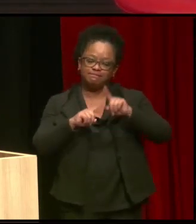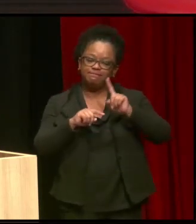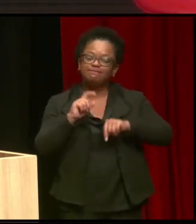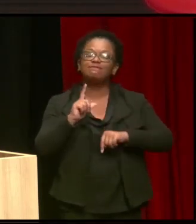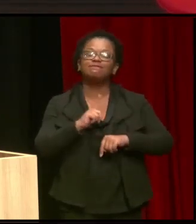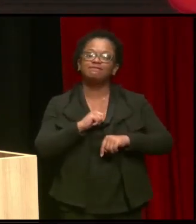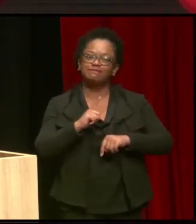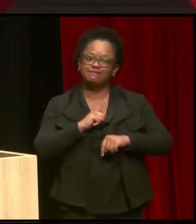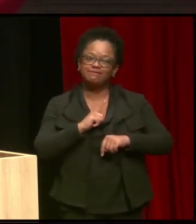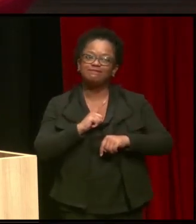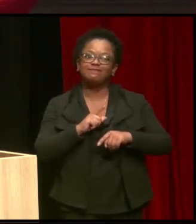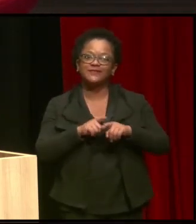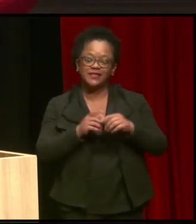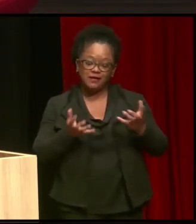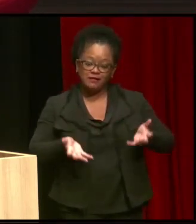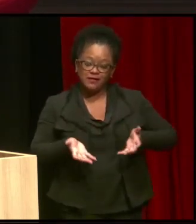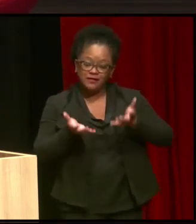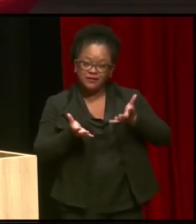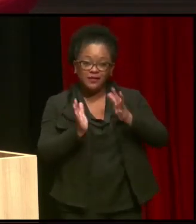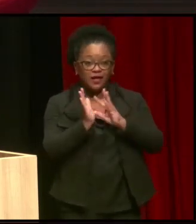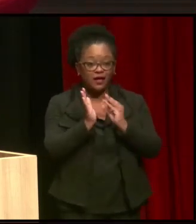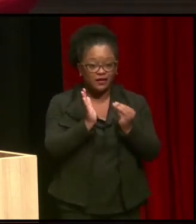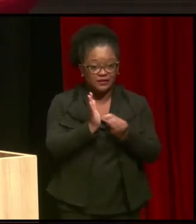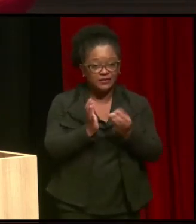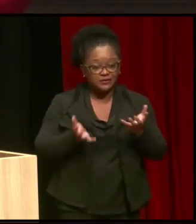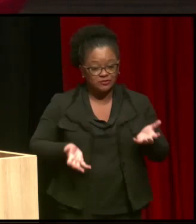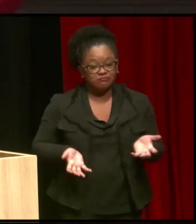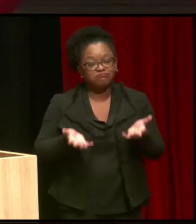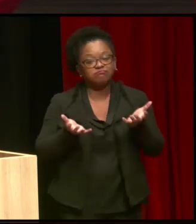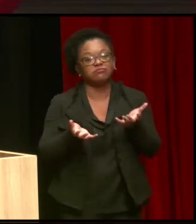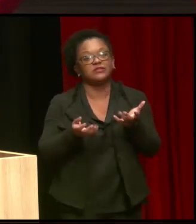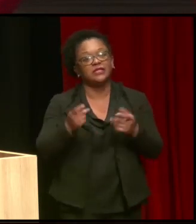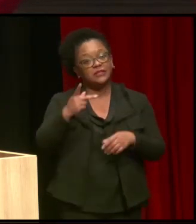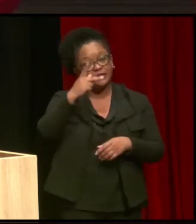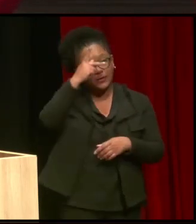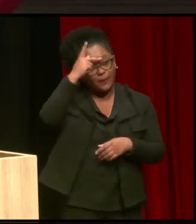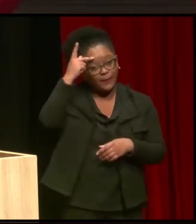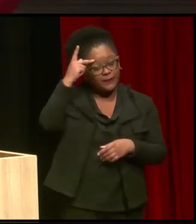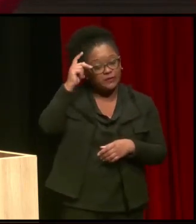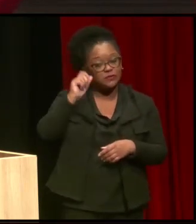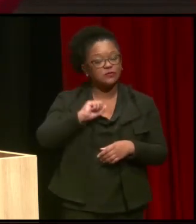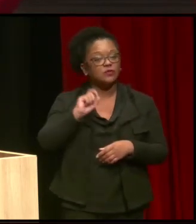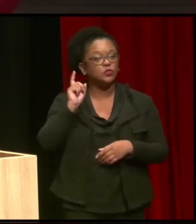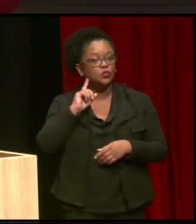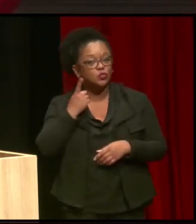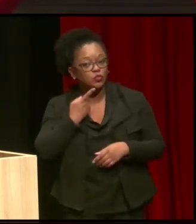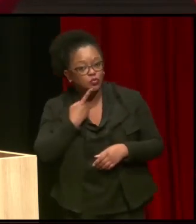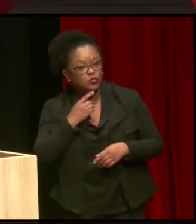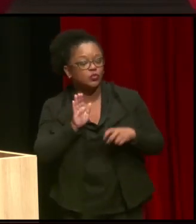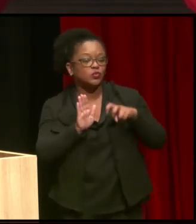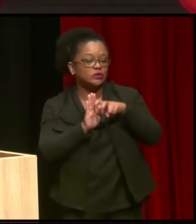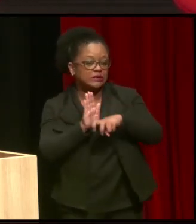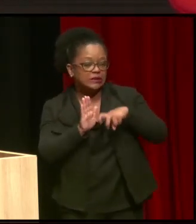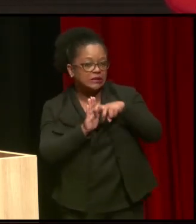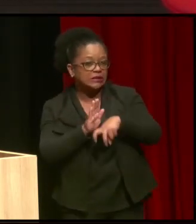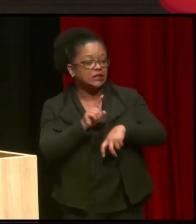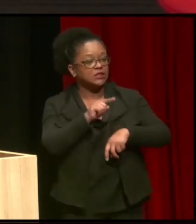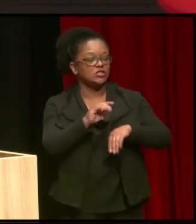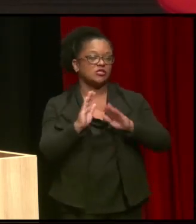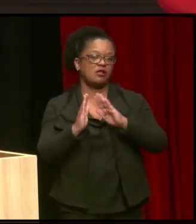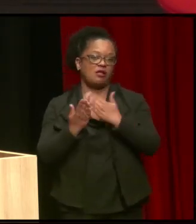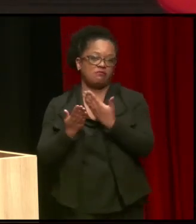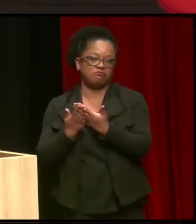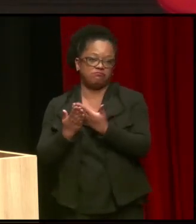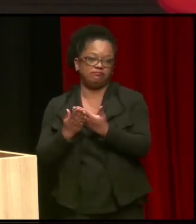igreja favorece isso, porque a gente tem pessoas surdas no nosso seminário, a gente tem pessoas cadeirantes no nosso seminário, a gente tem pessoas cegas no